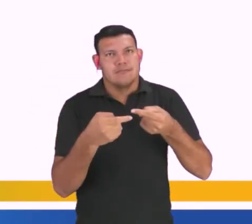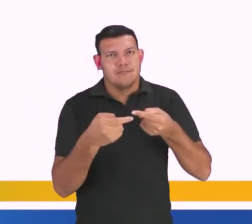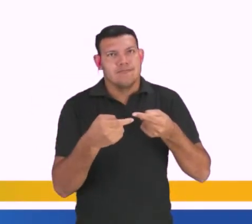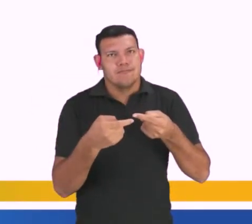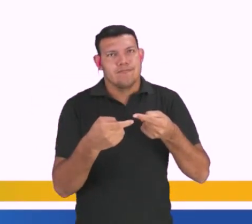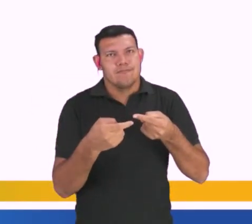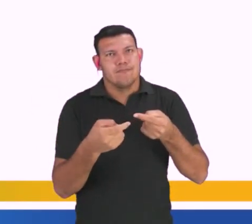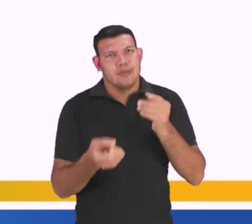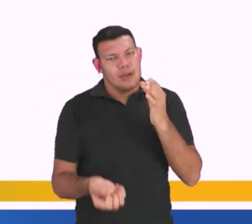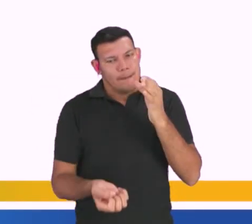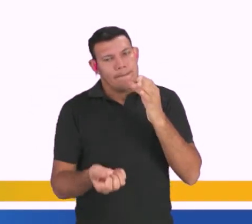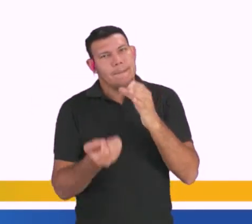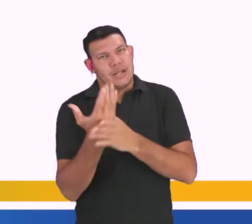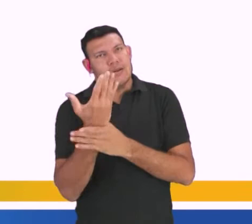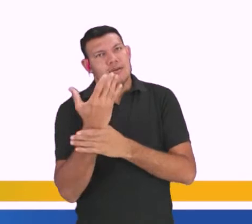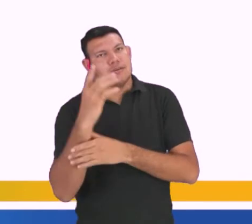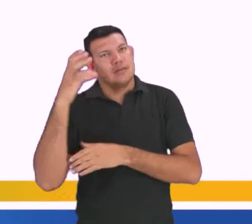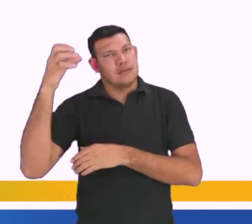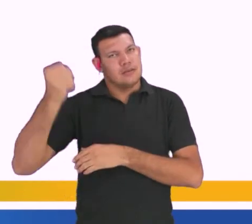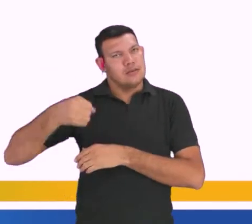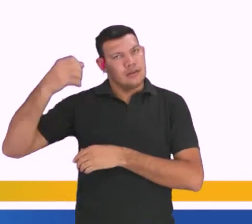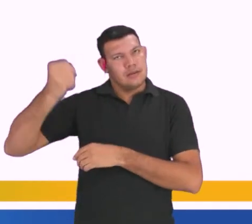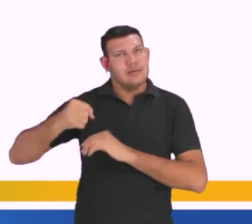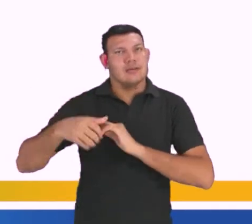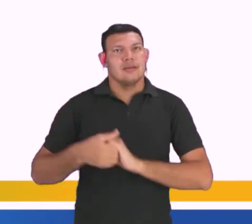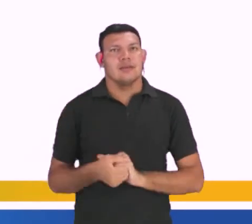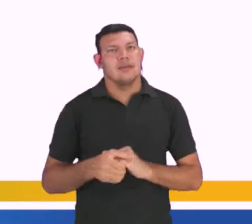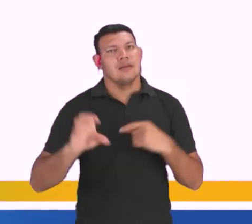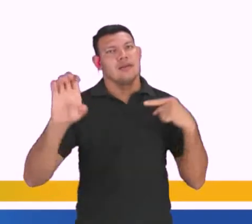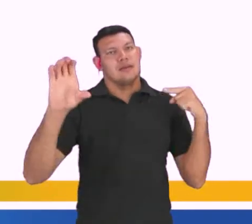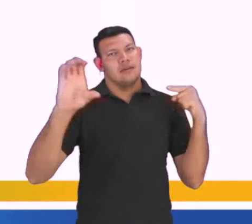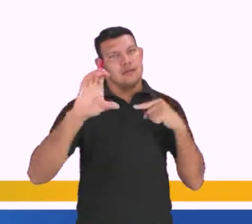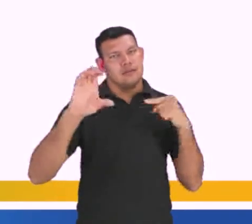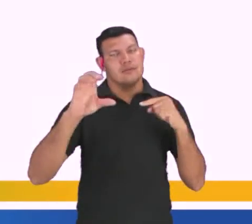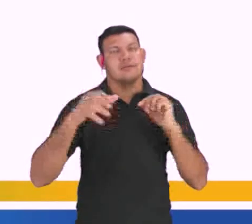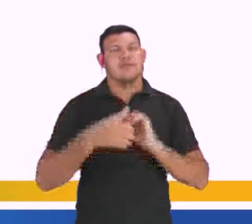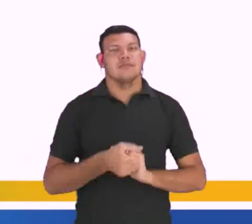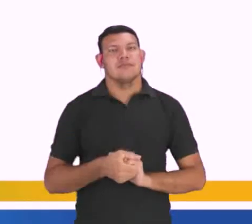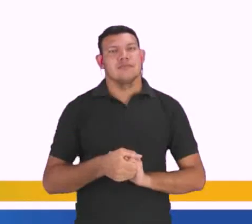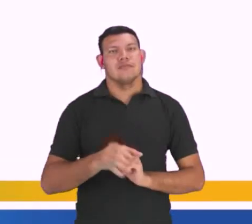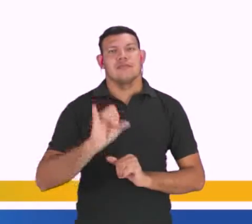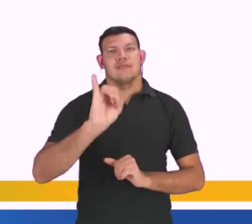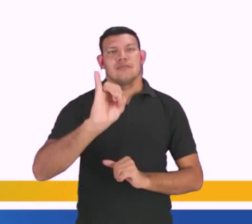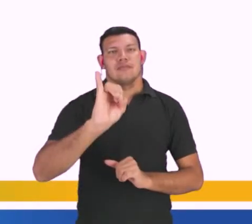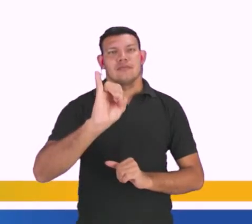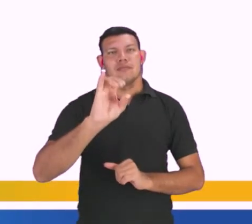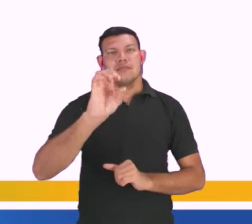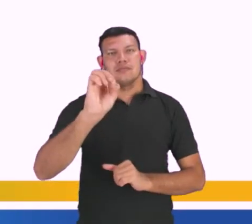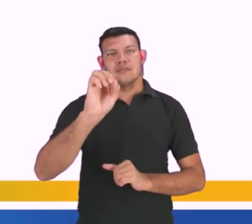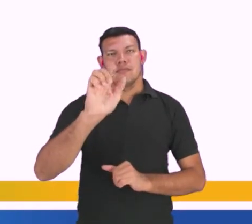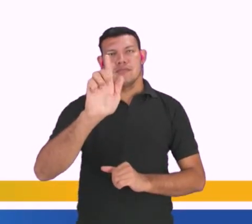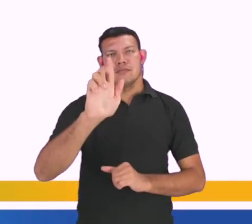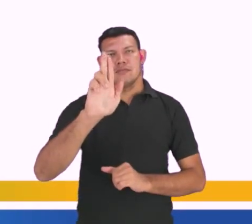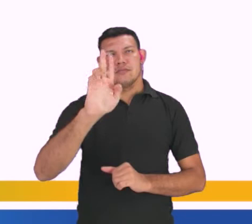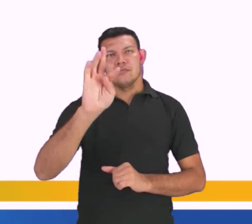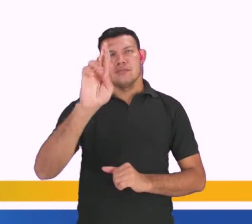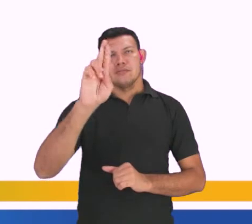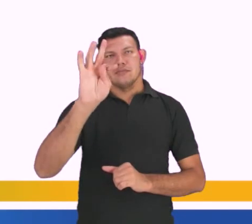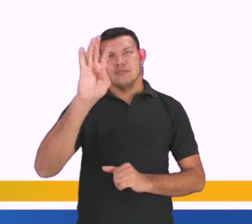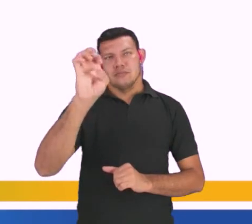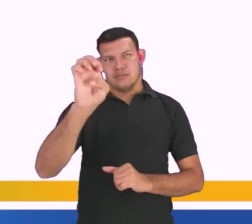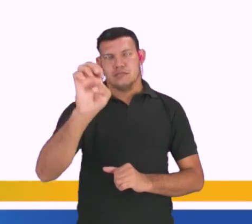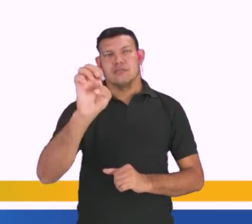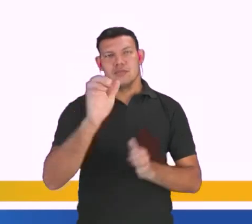associação que deriva do leite? Então, nós temos a alternativa, a letra C, que é o